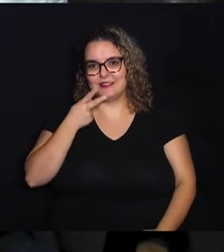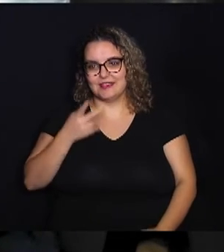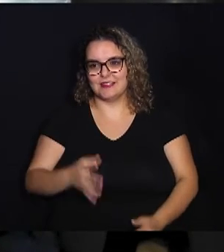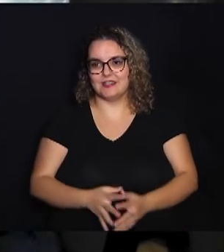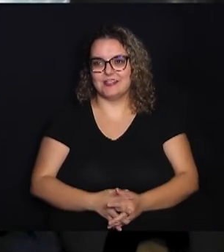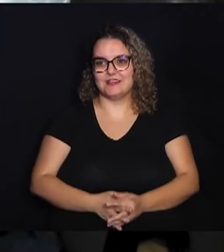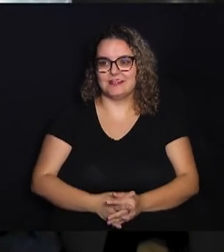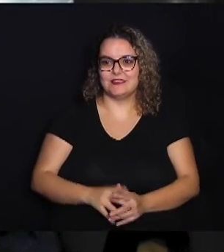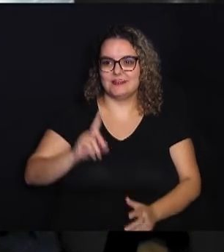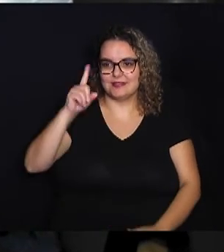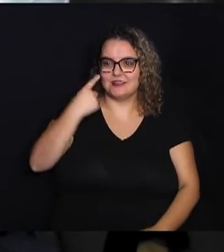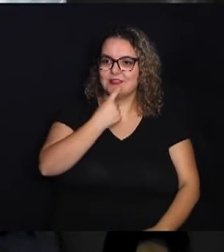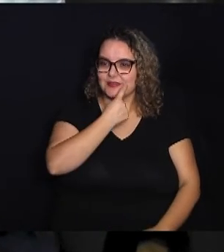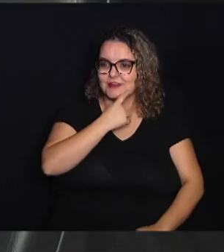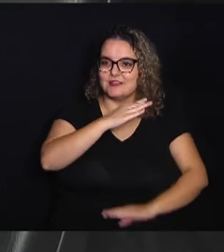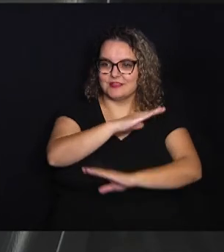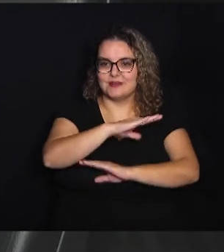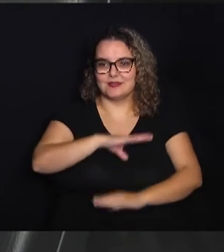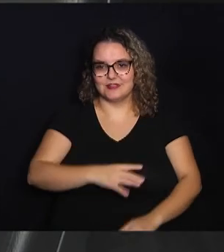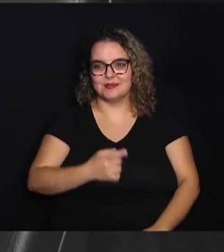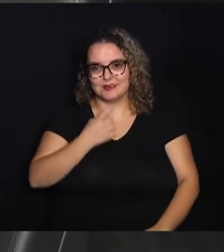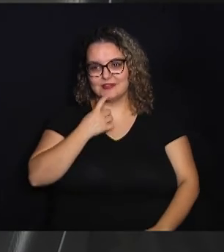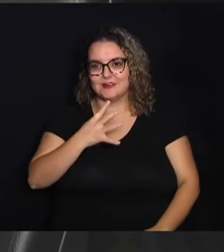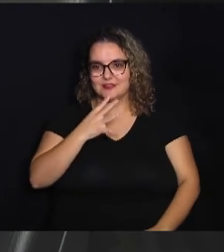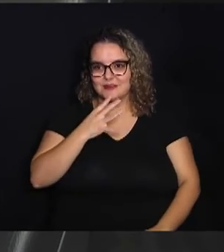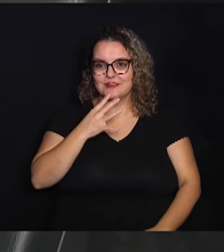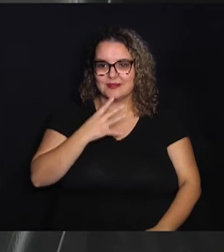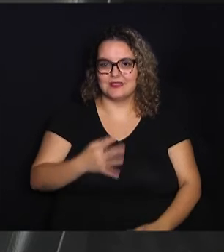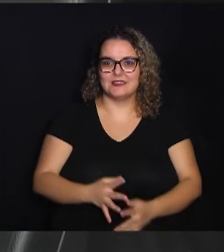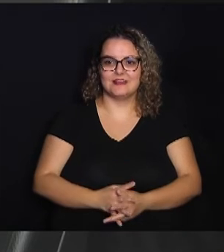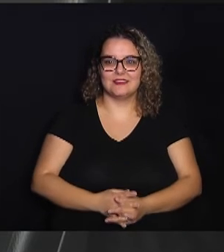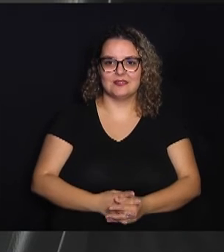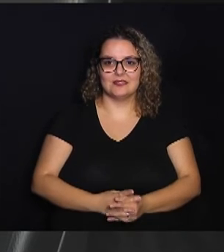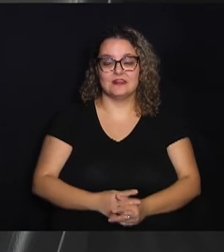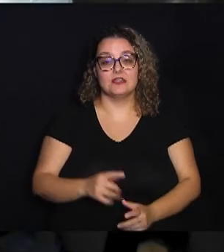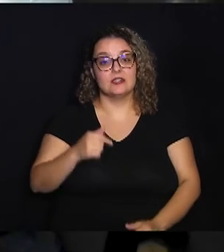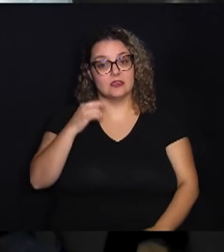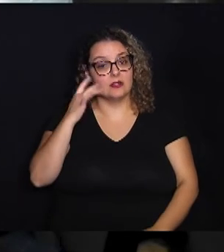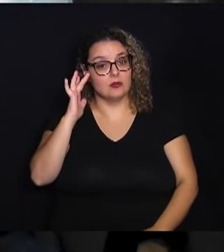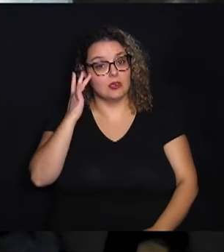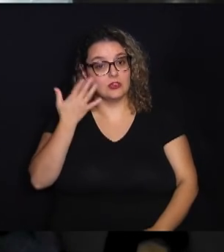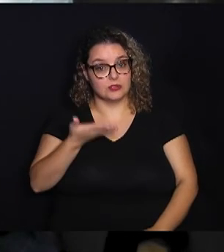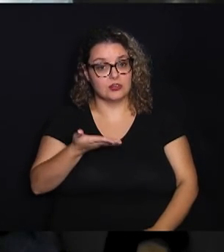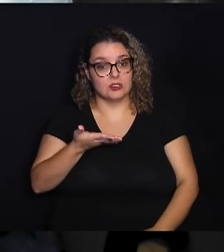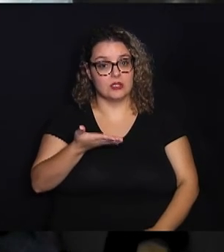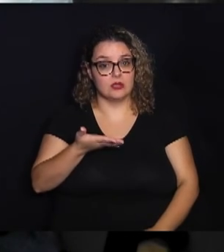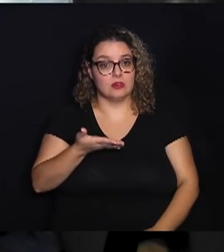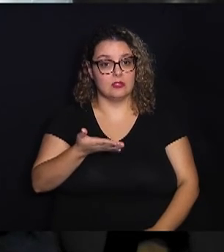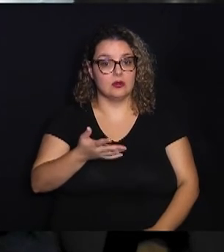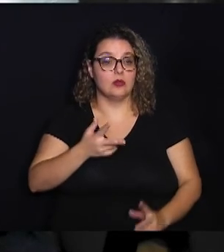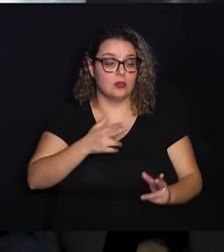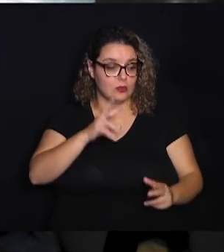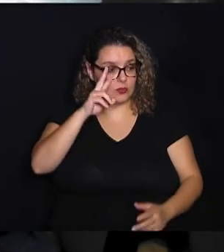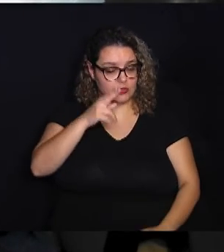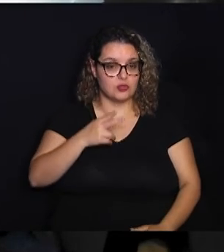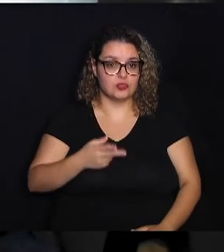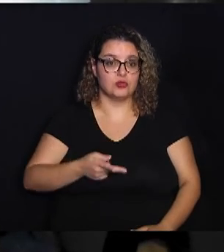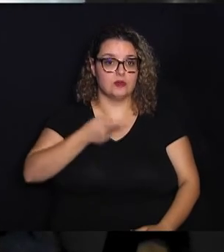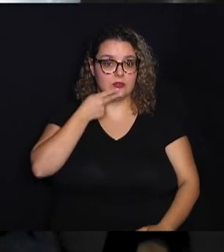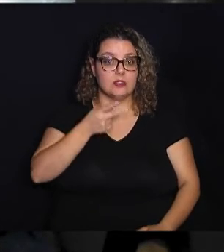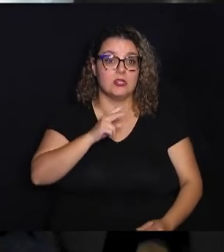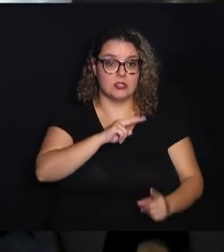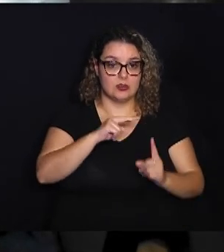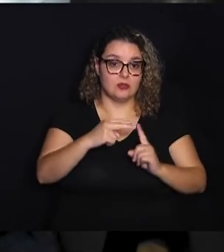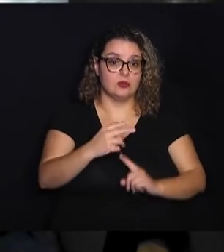né, da Câmara Municipal e da cidade conhece bastante. Então, eu acho que é isso mesmo. A gente tem que, como o senhor disse, ter esse olhar também